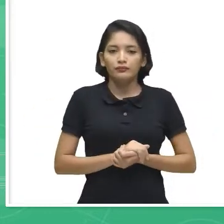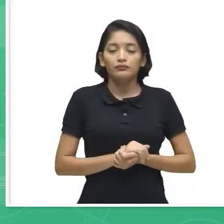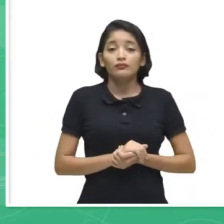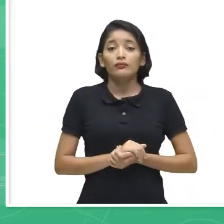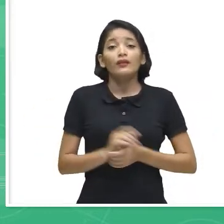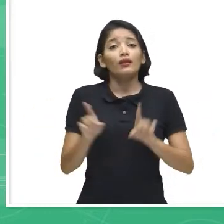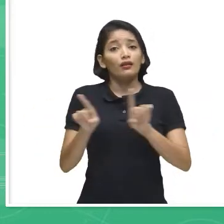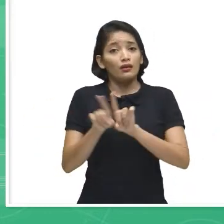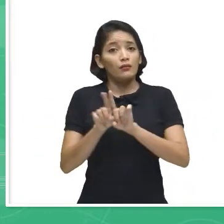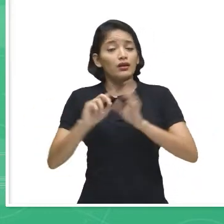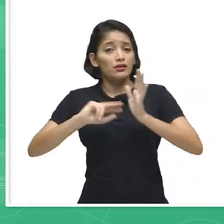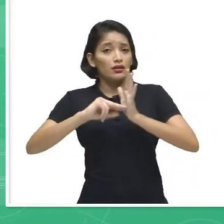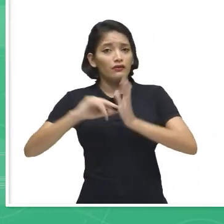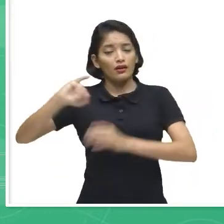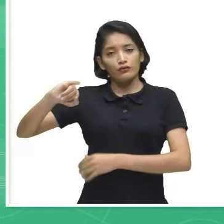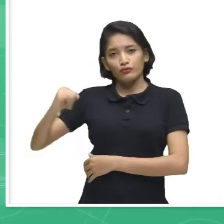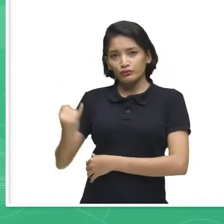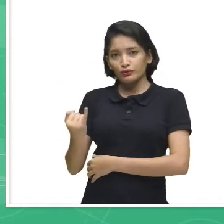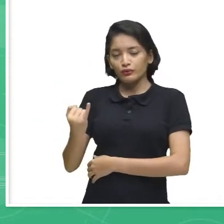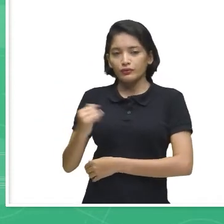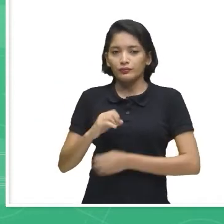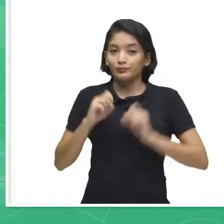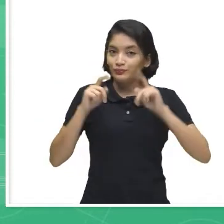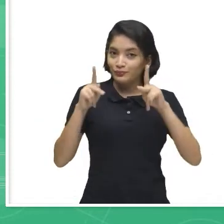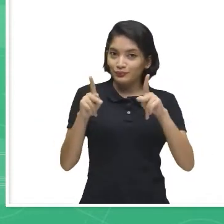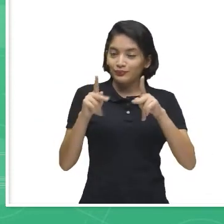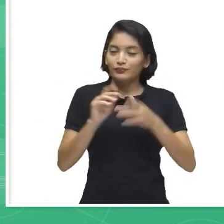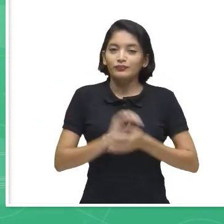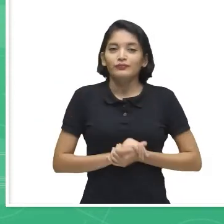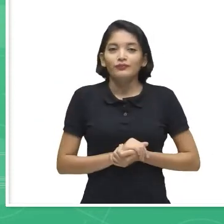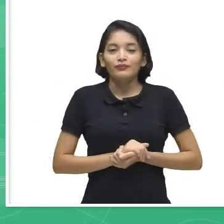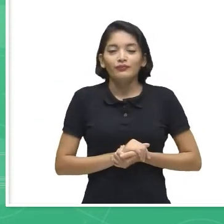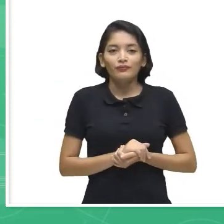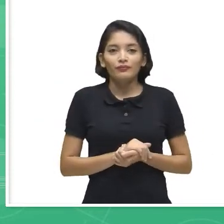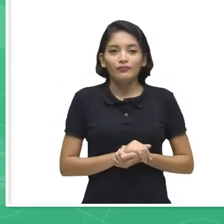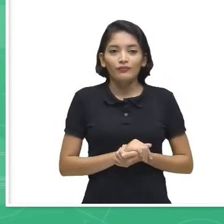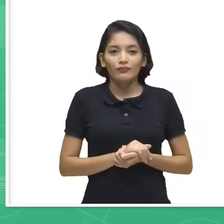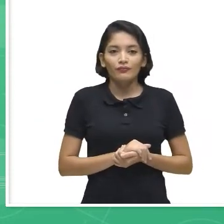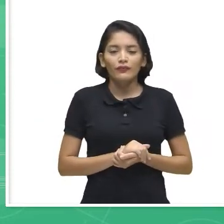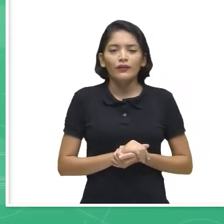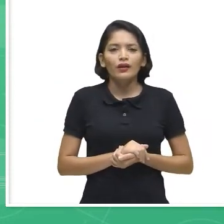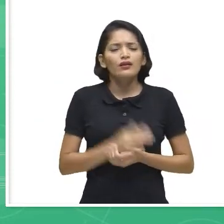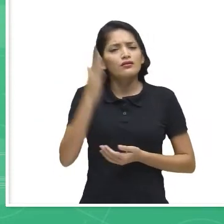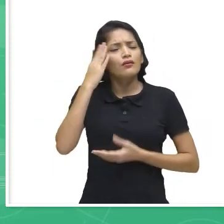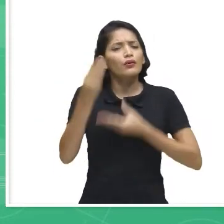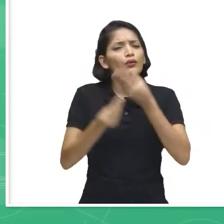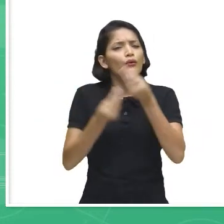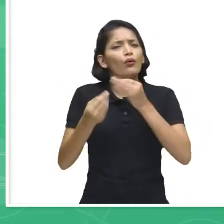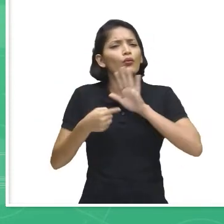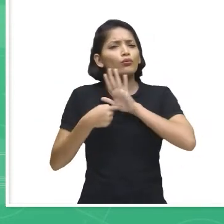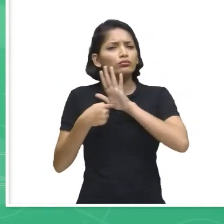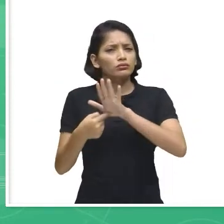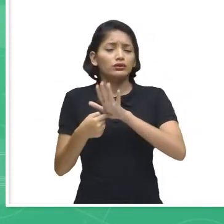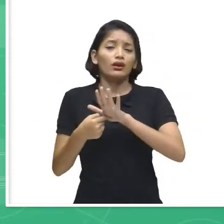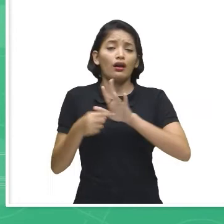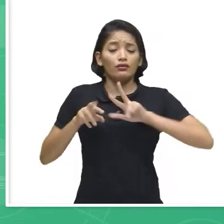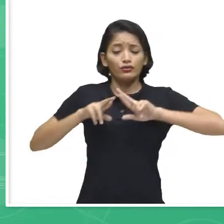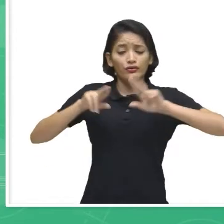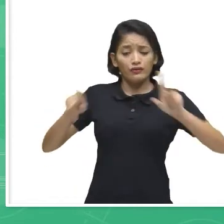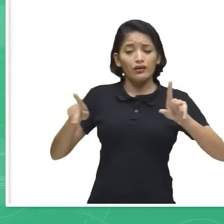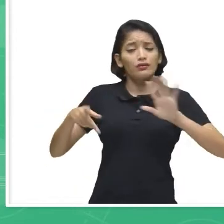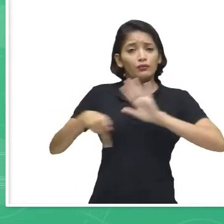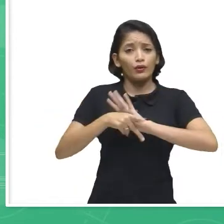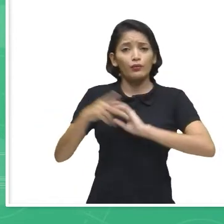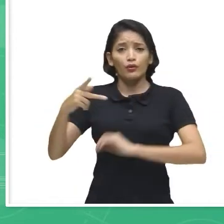de energia, beleza? Olha só, então nós temos aí como determinar o trabalho a partir de uma diferença de